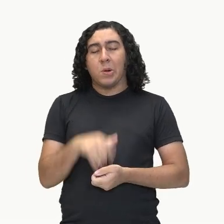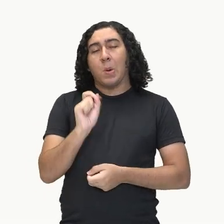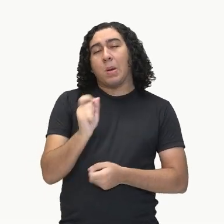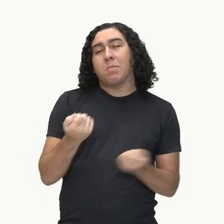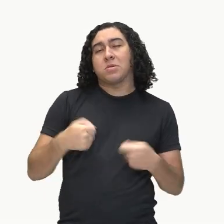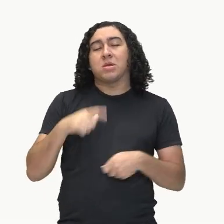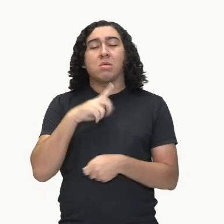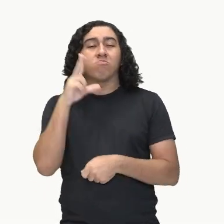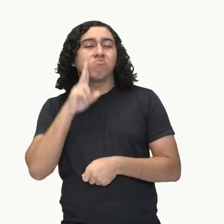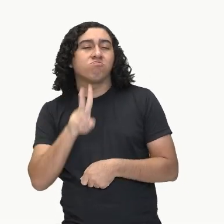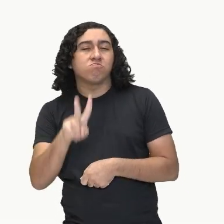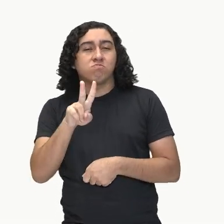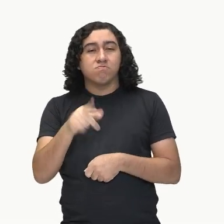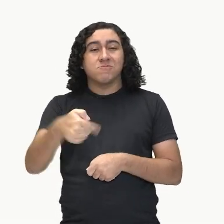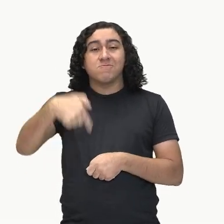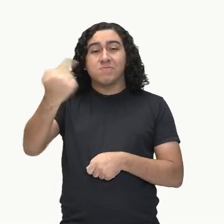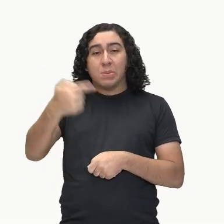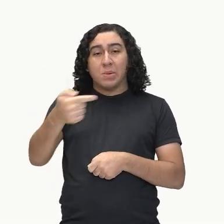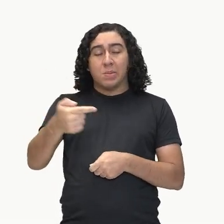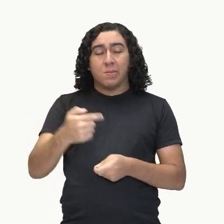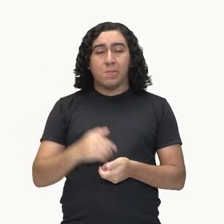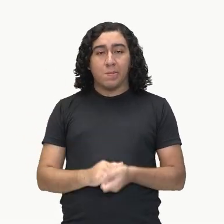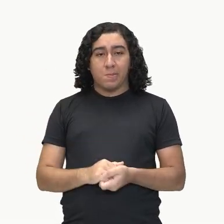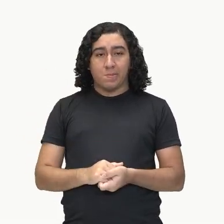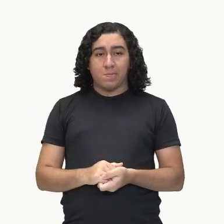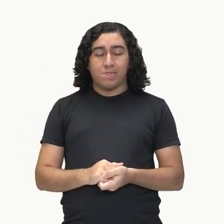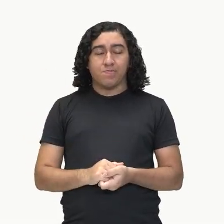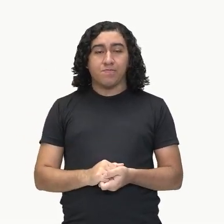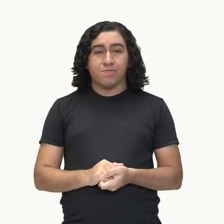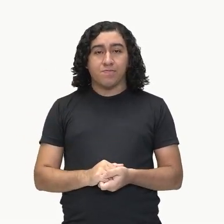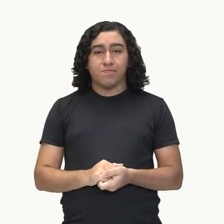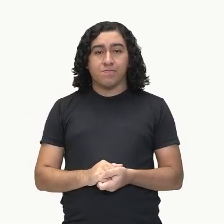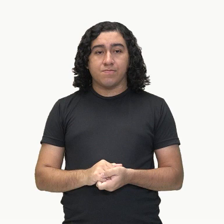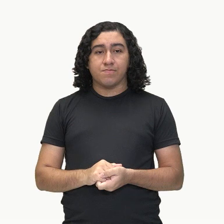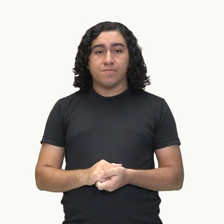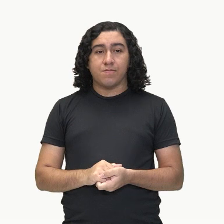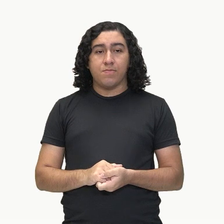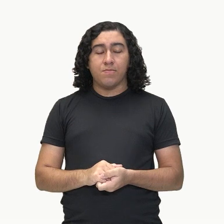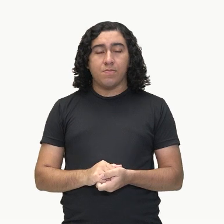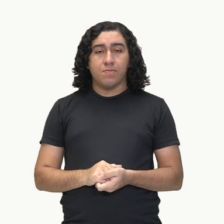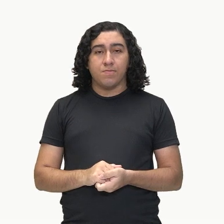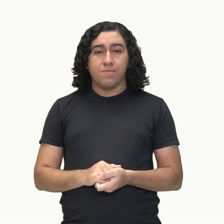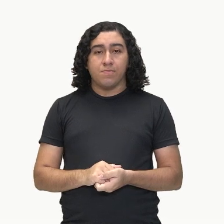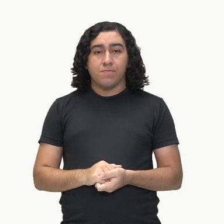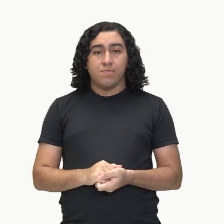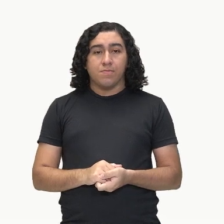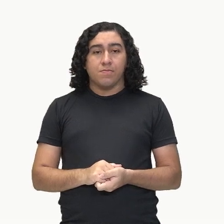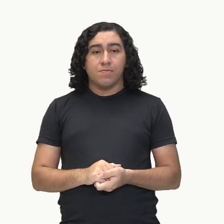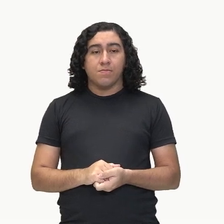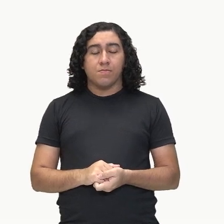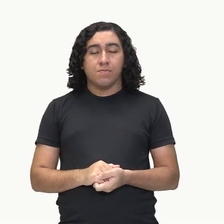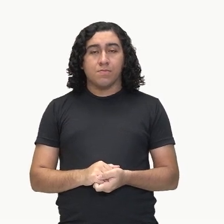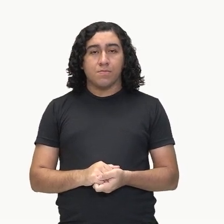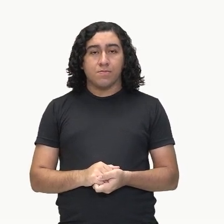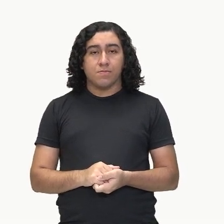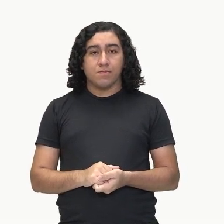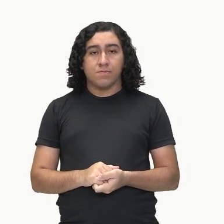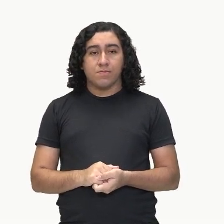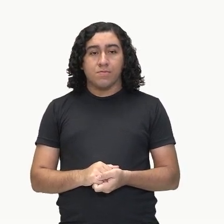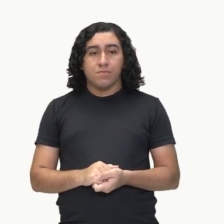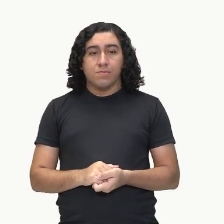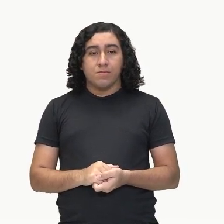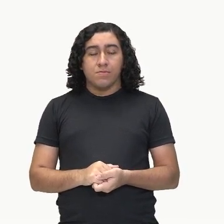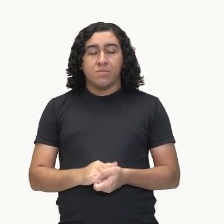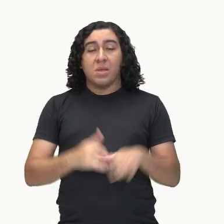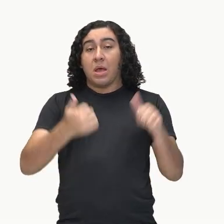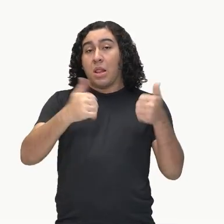que observar primeiramente? Observe se à frente do parêntese é o coeficiente